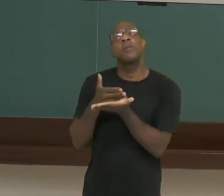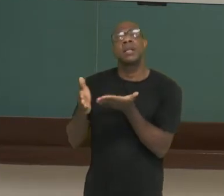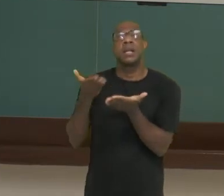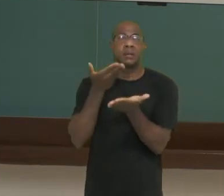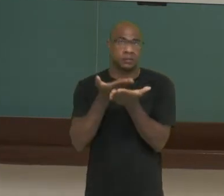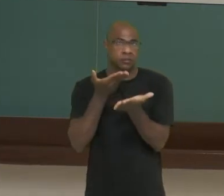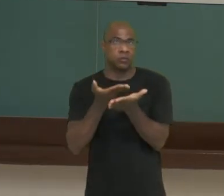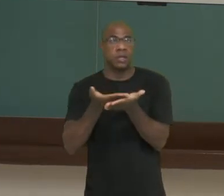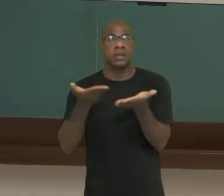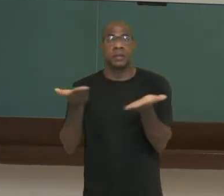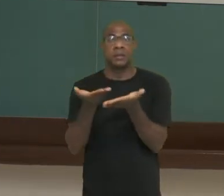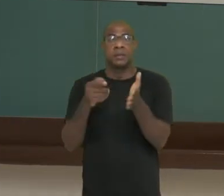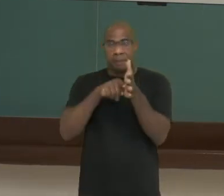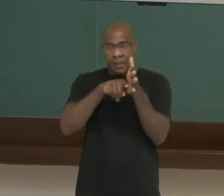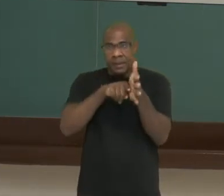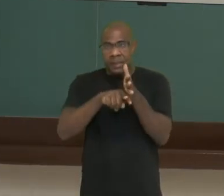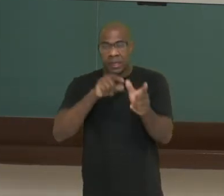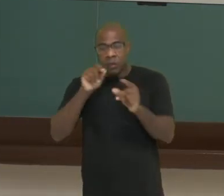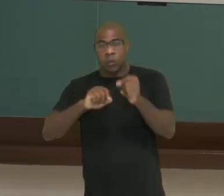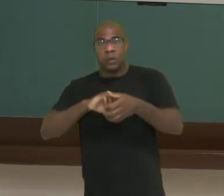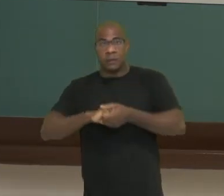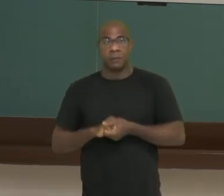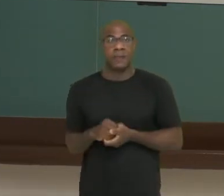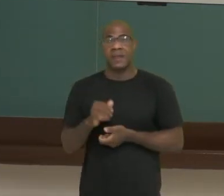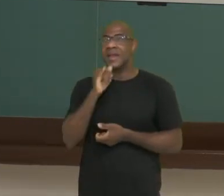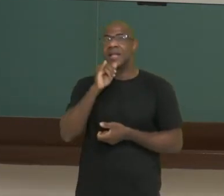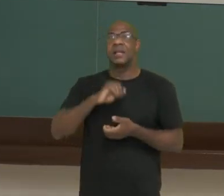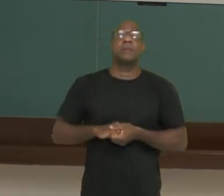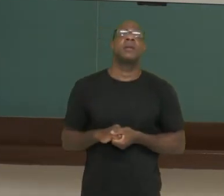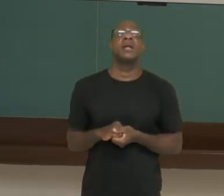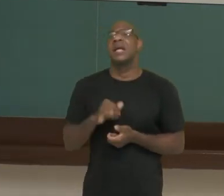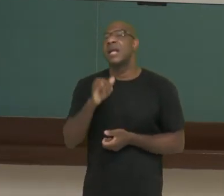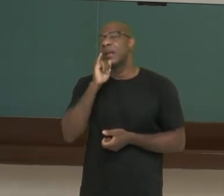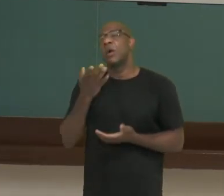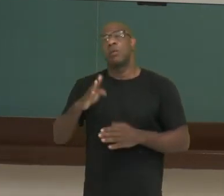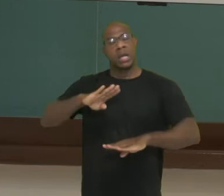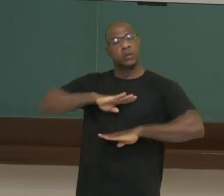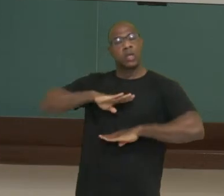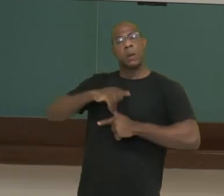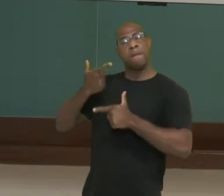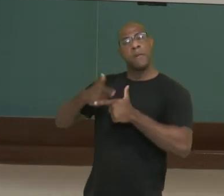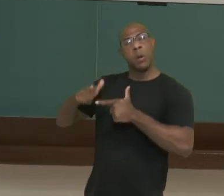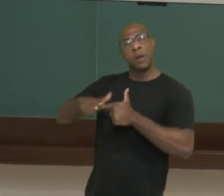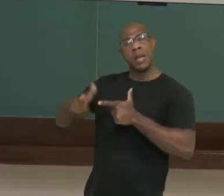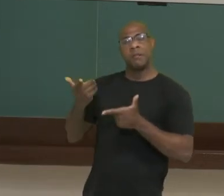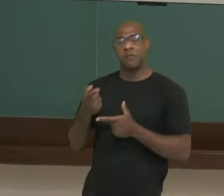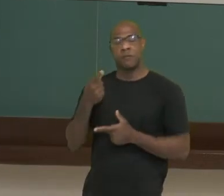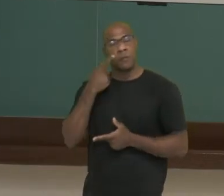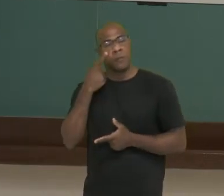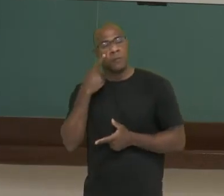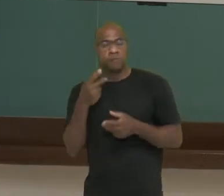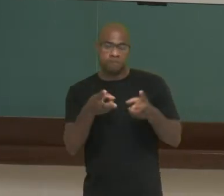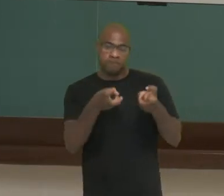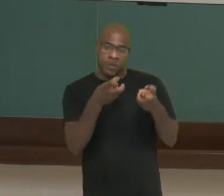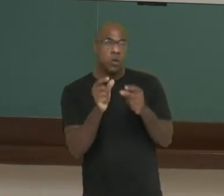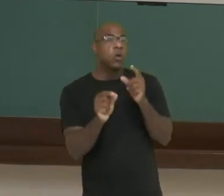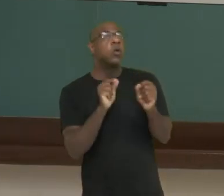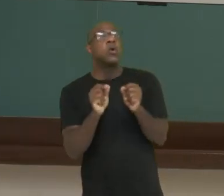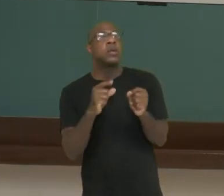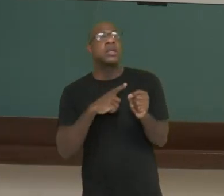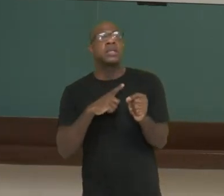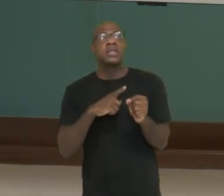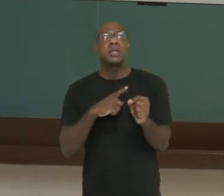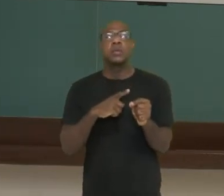de caso. O estudo de caso é quando a gente vai pegar alguma coisa, uma situação, um problema e vamos analisar dentro dos viés que a